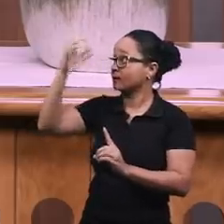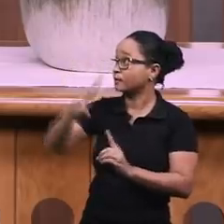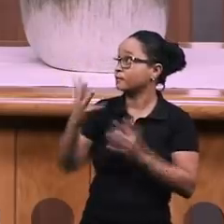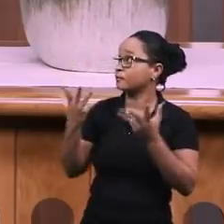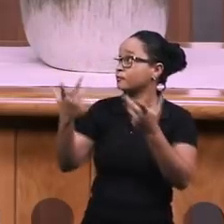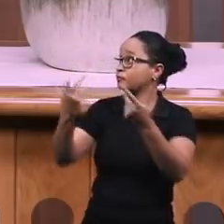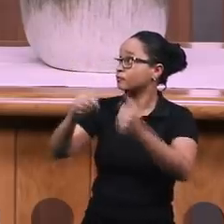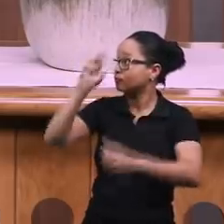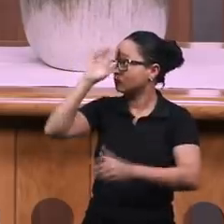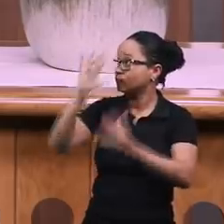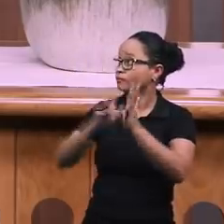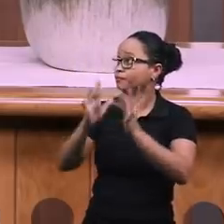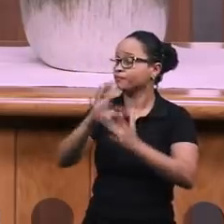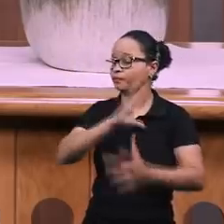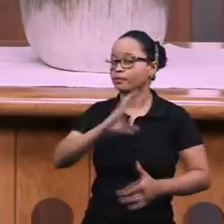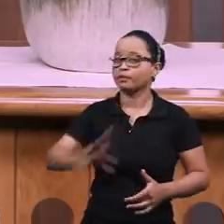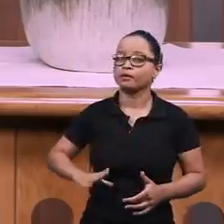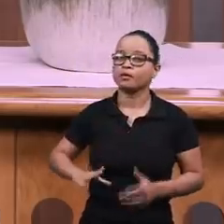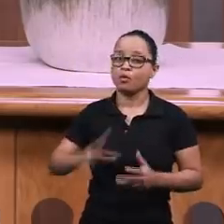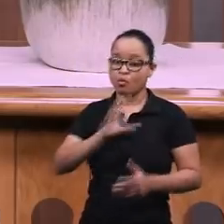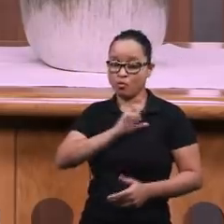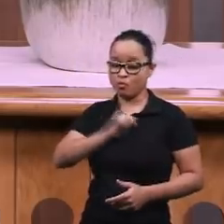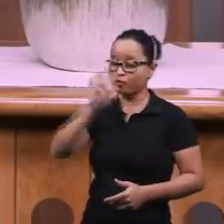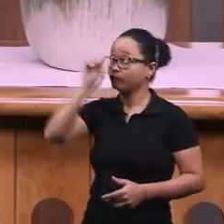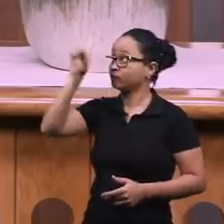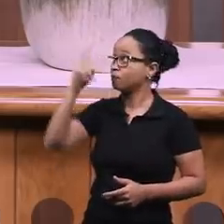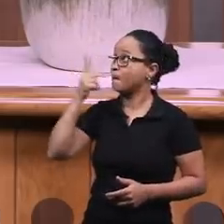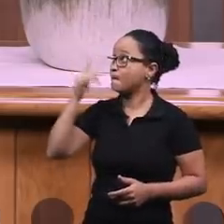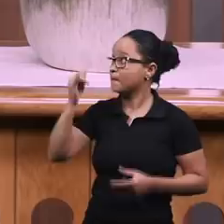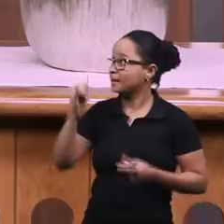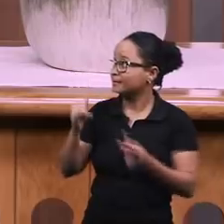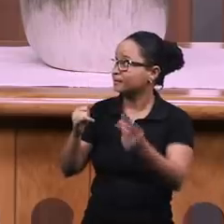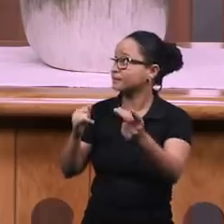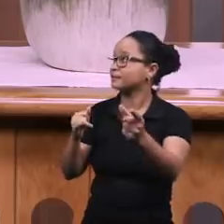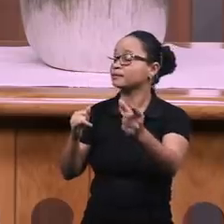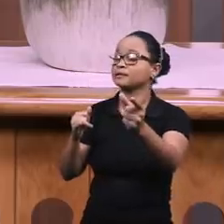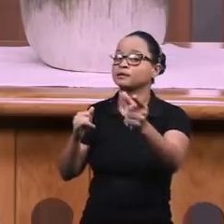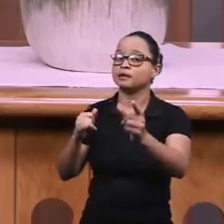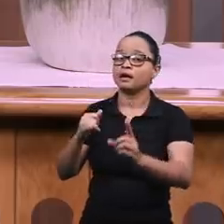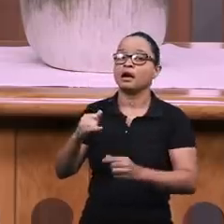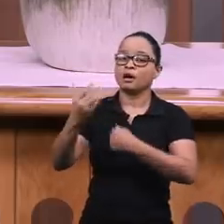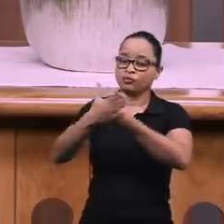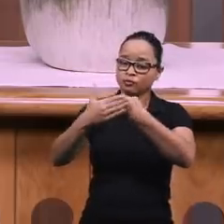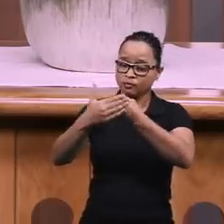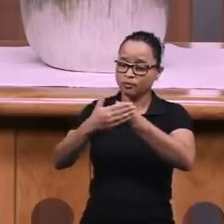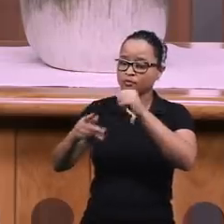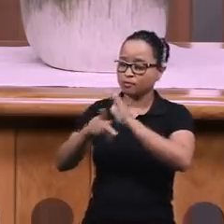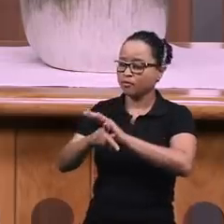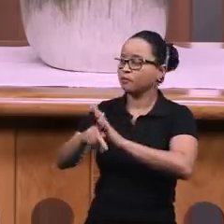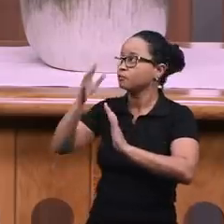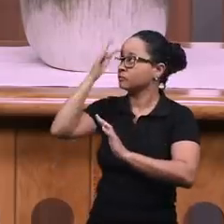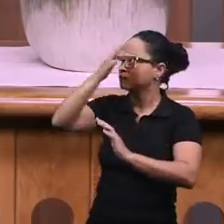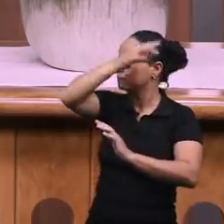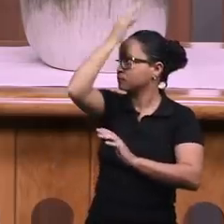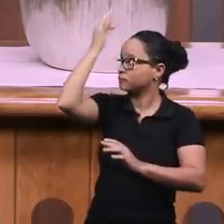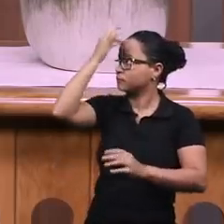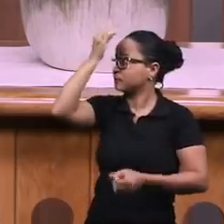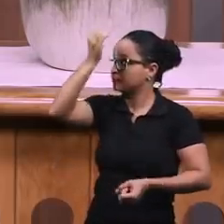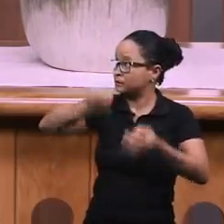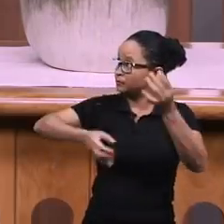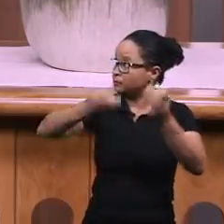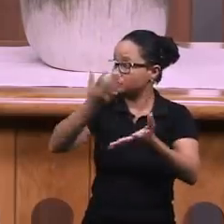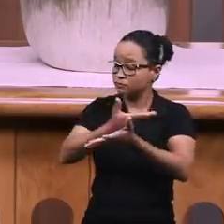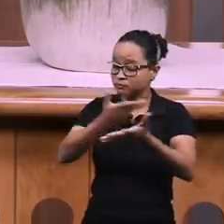dizemos que a graça maravilhosa do senhor e salvador Jesus Cristo o amor de Deus nosso eterno Pai as duas santas eternas consolações do Espírito